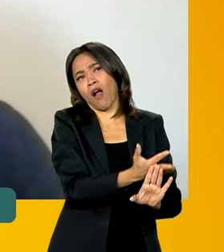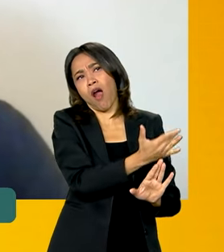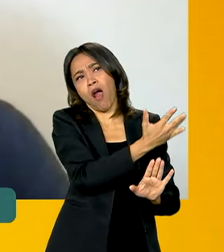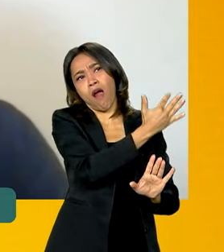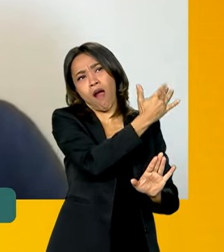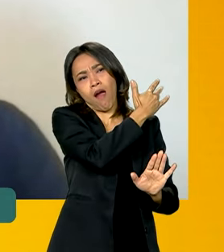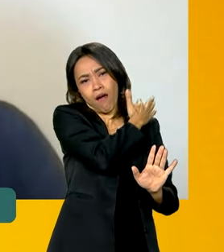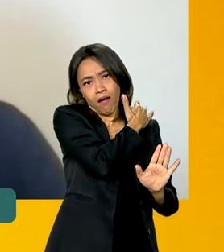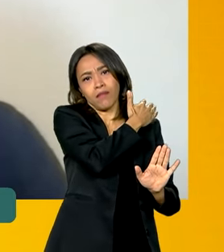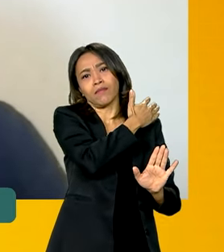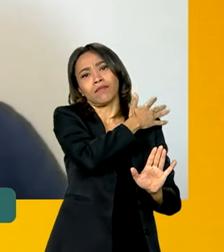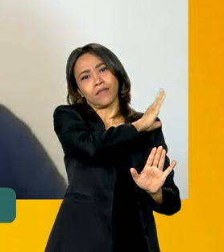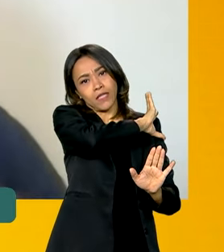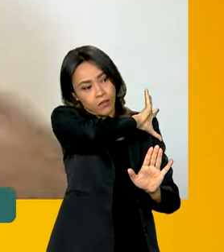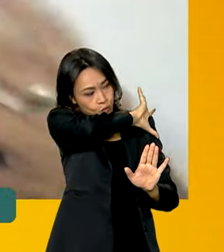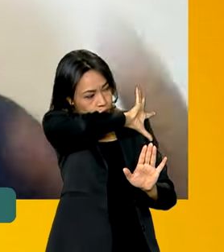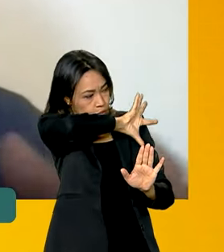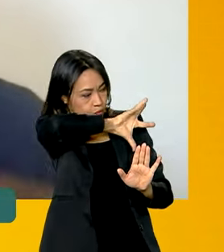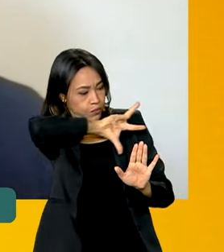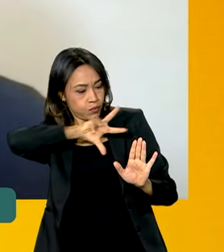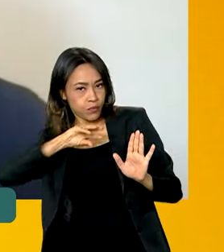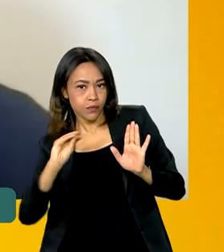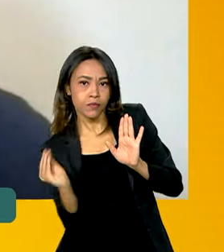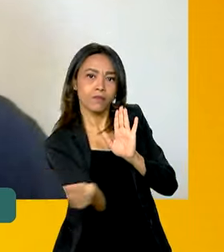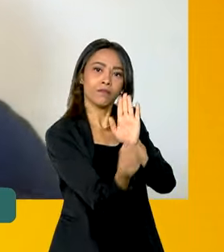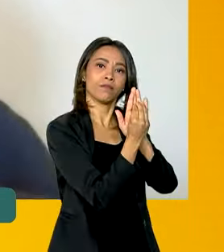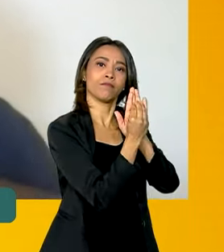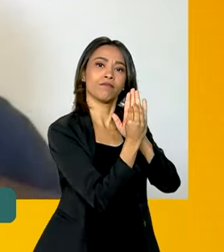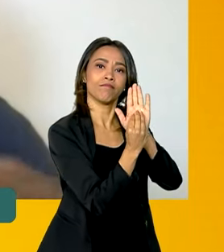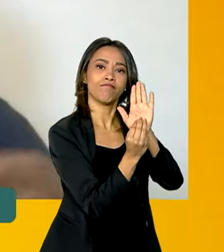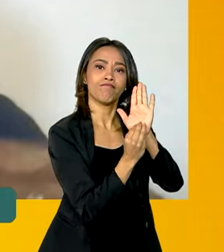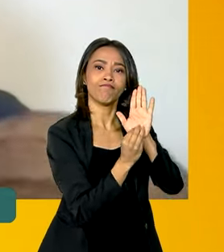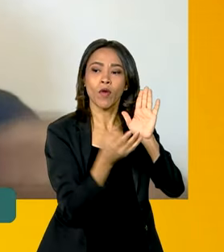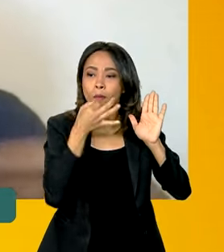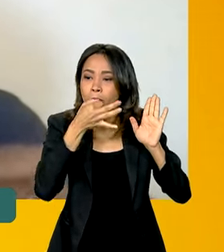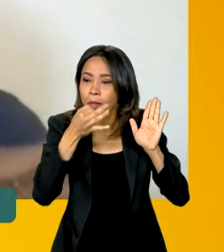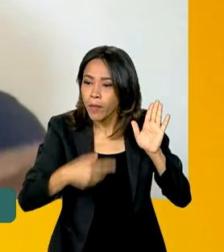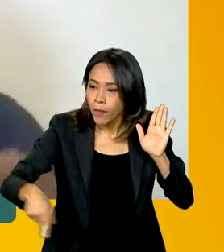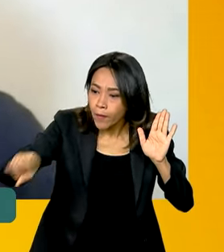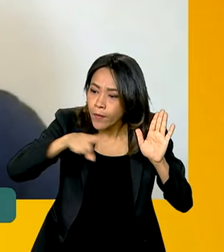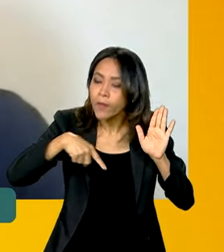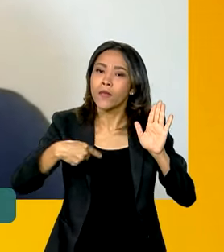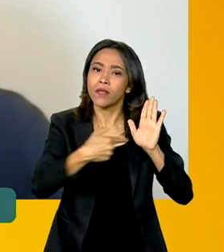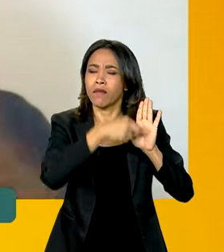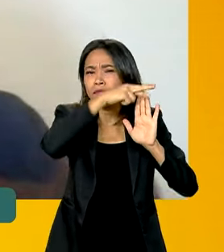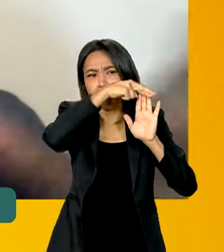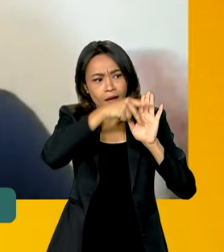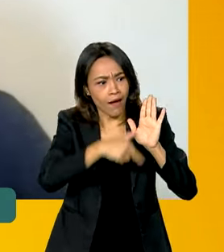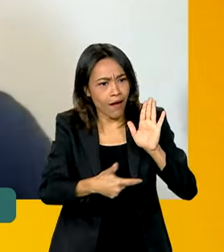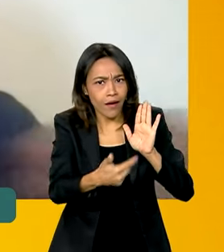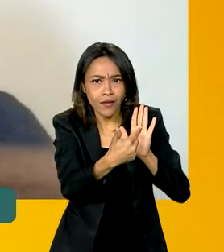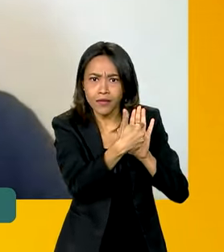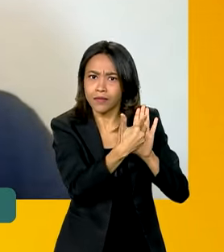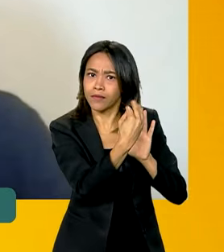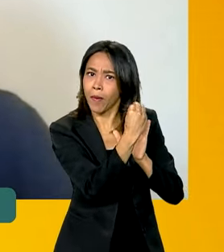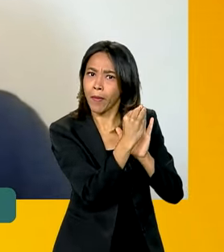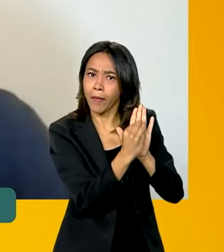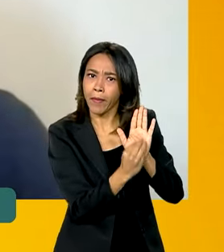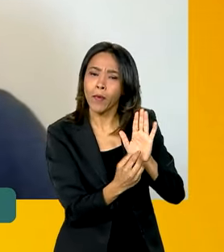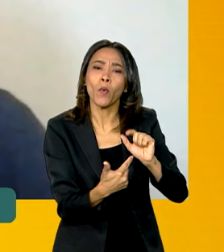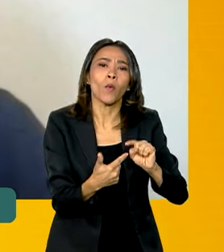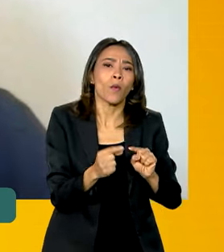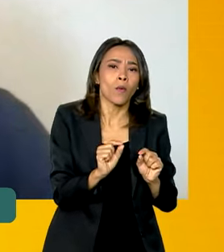as populações tradicionais. Especificamente para eles, a gente tem várias ações ali, dentre elas, por exemplo,